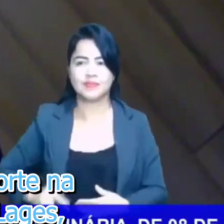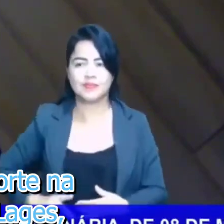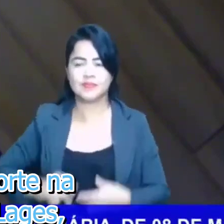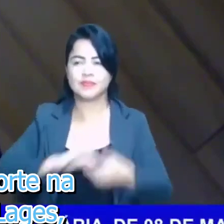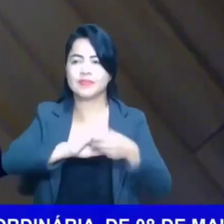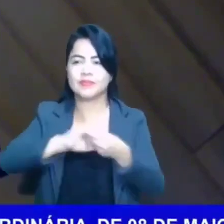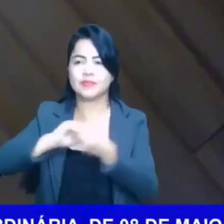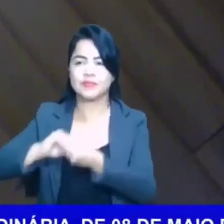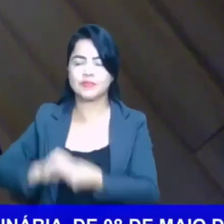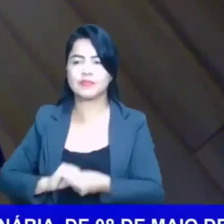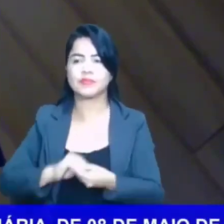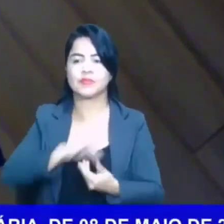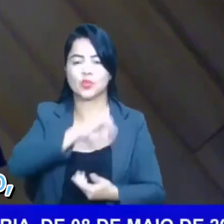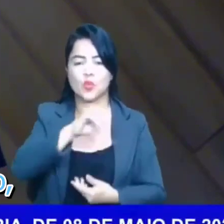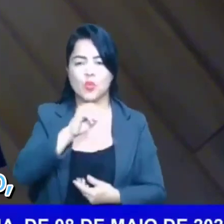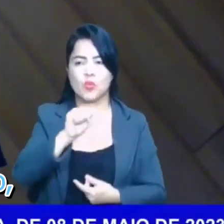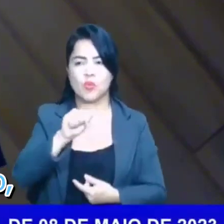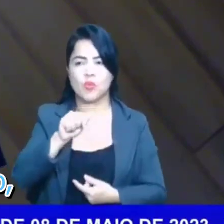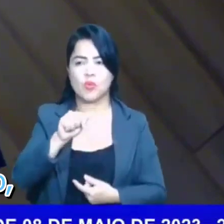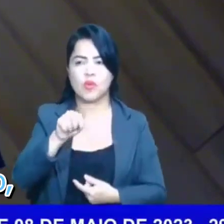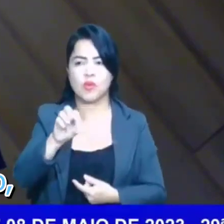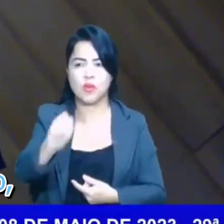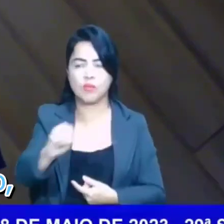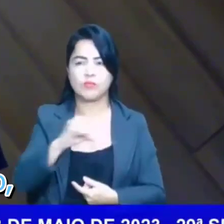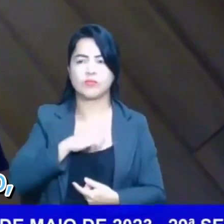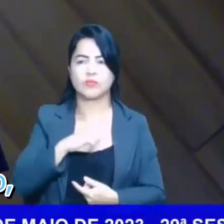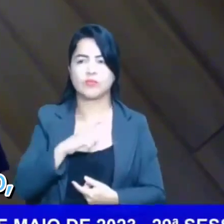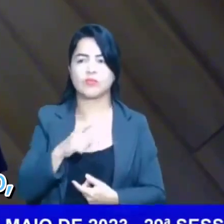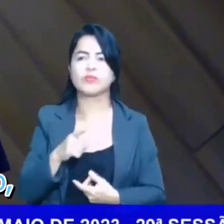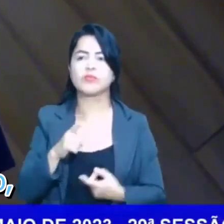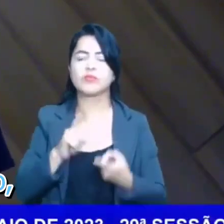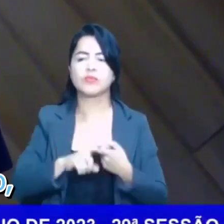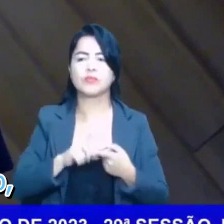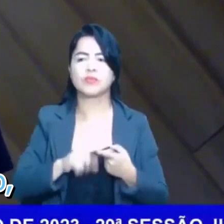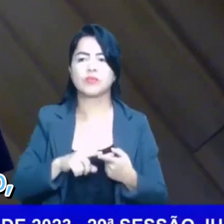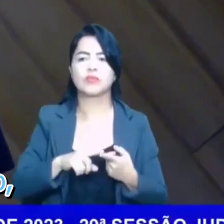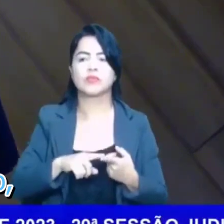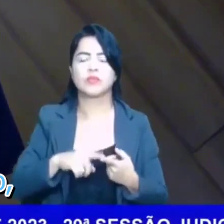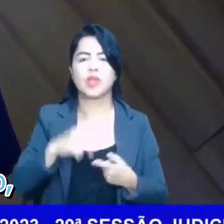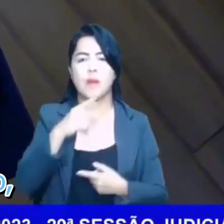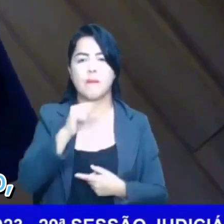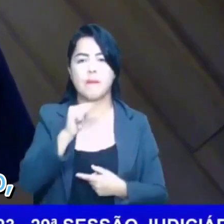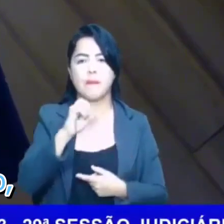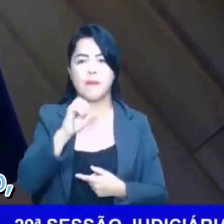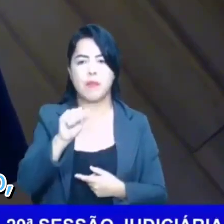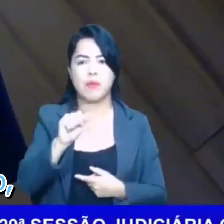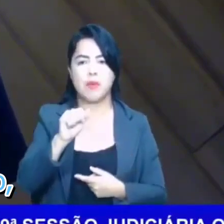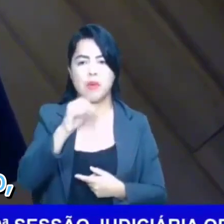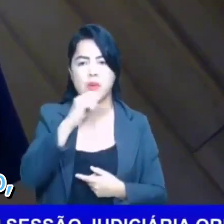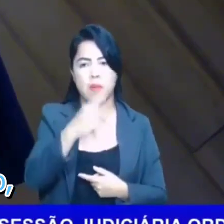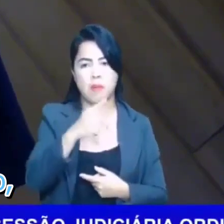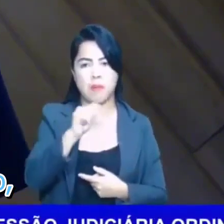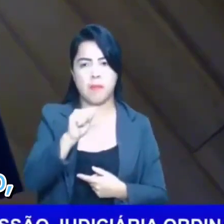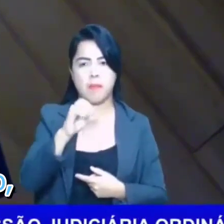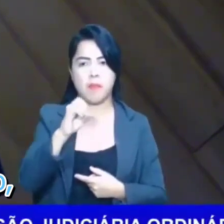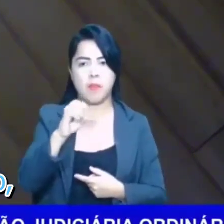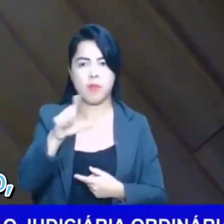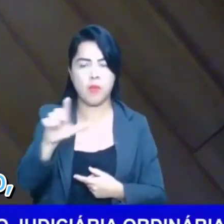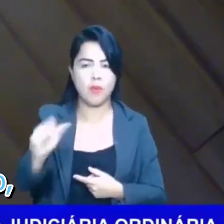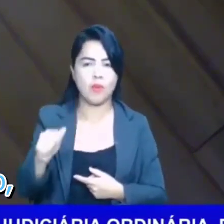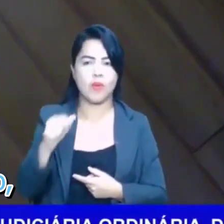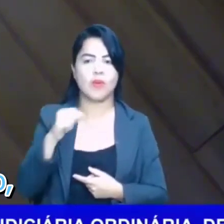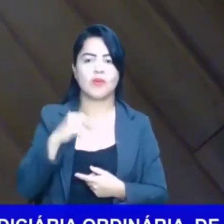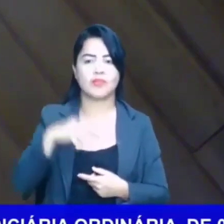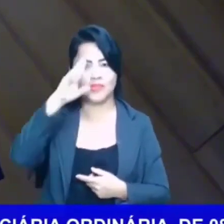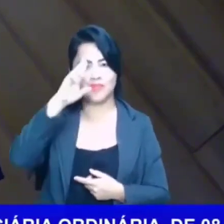de mesa. Está vestida com sua toga, uma mulher de pele clara e cabelo longo e escuro. Também, né, neste ato, representando as